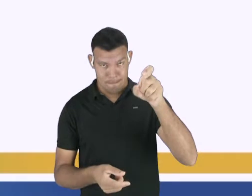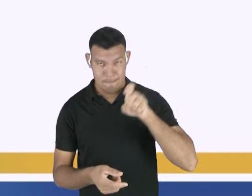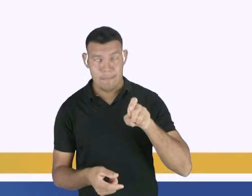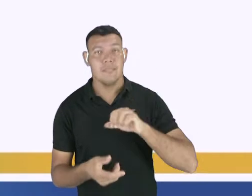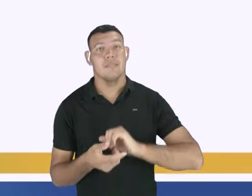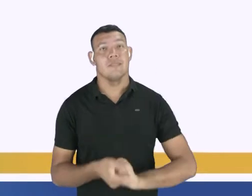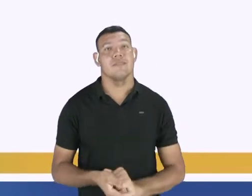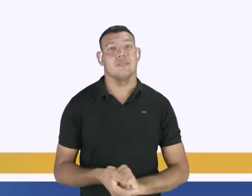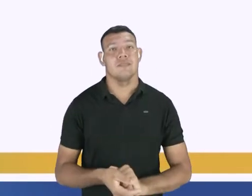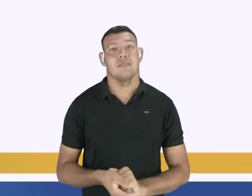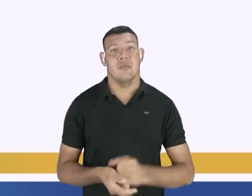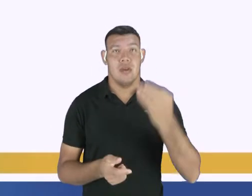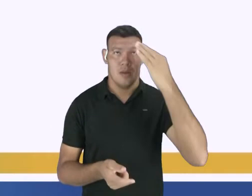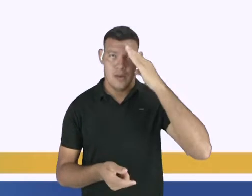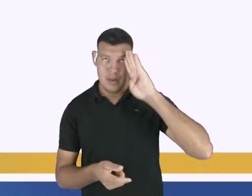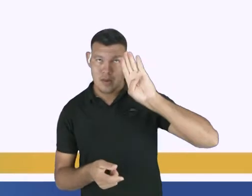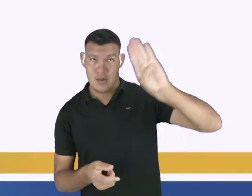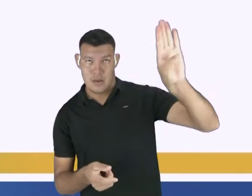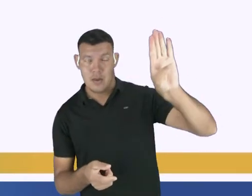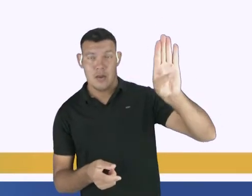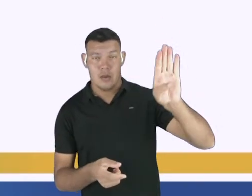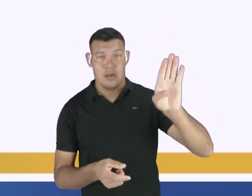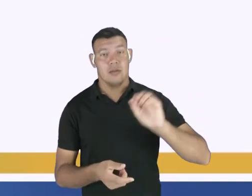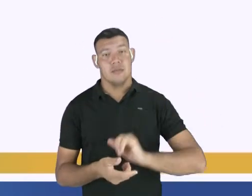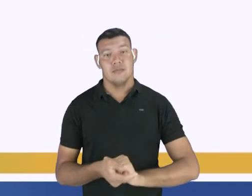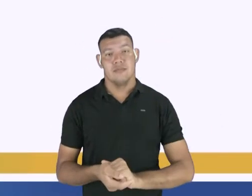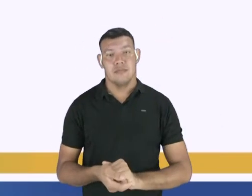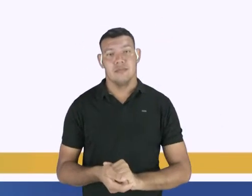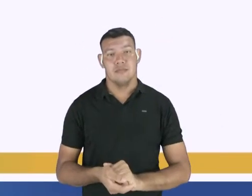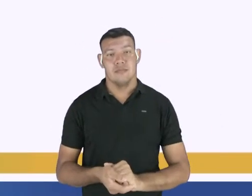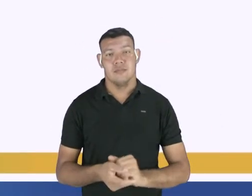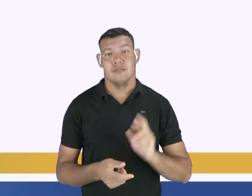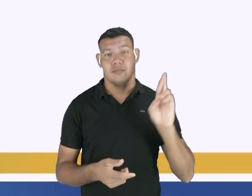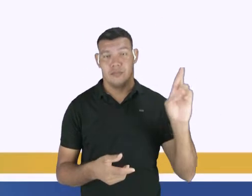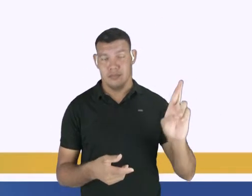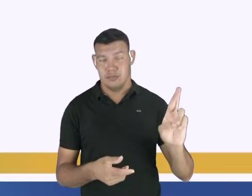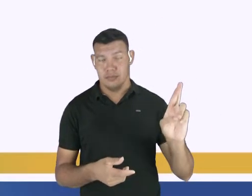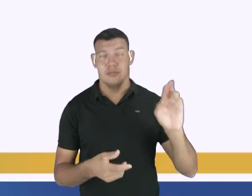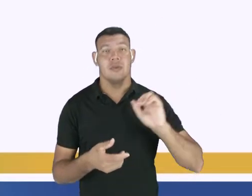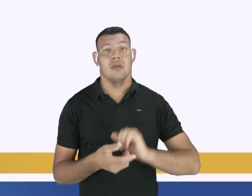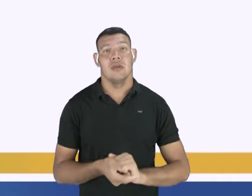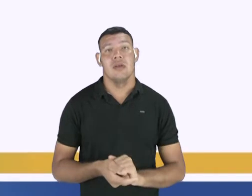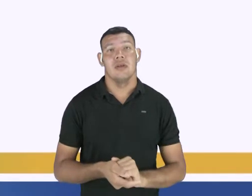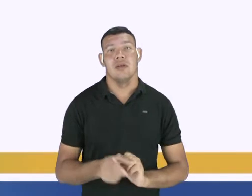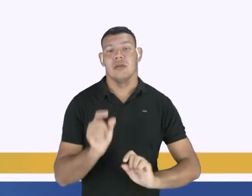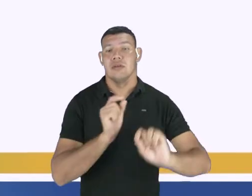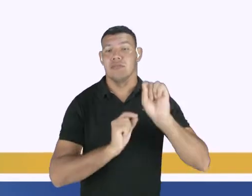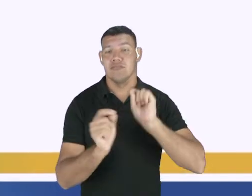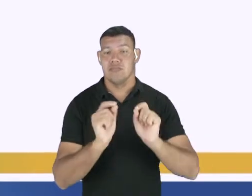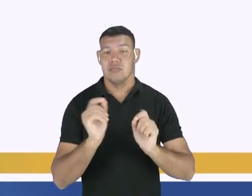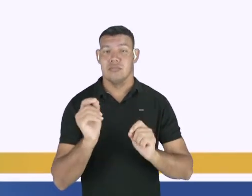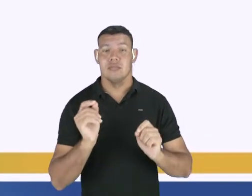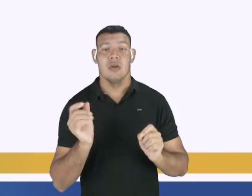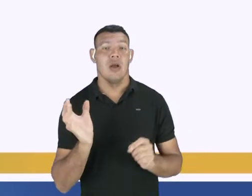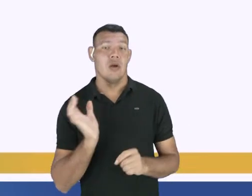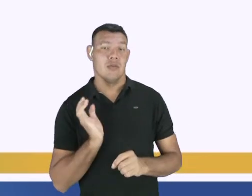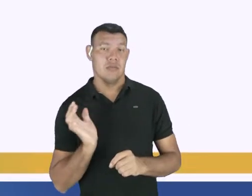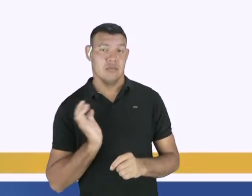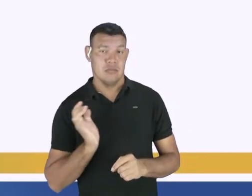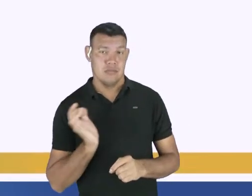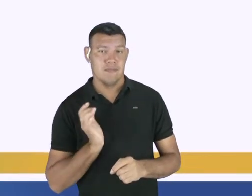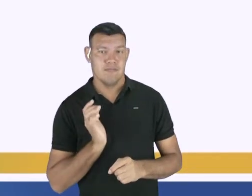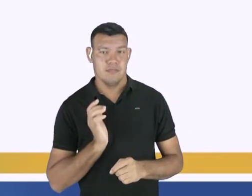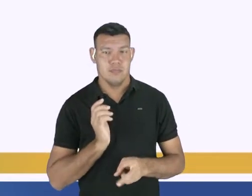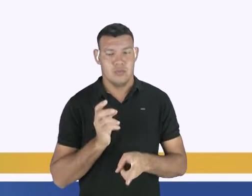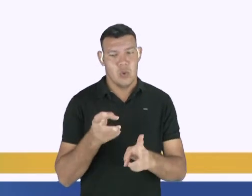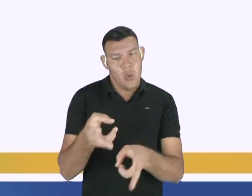principais nomes dentro do socialismo, afirmava que o que enriquece a burguesia é o sistema de